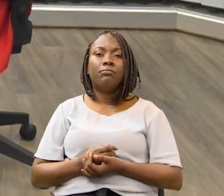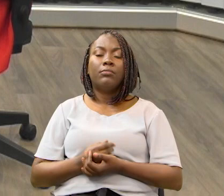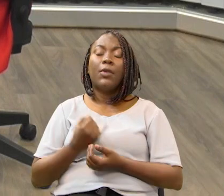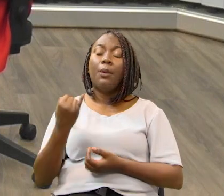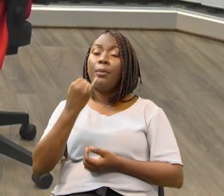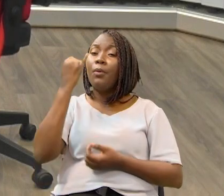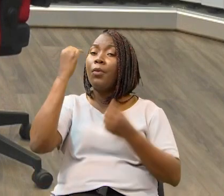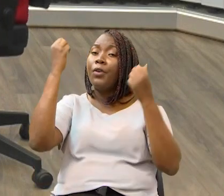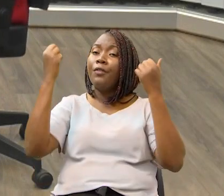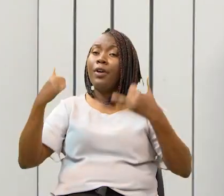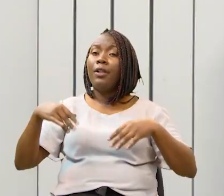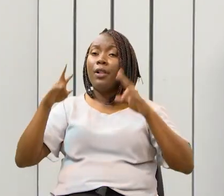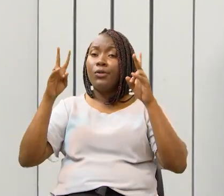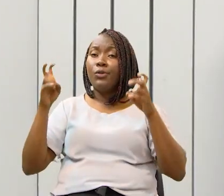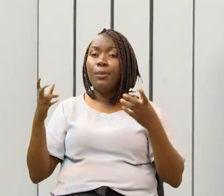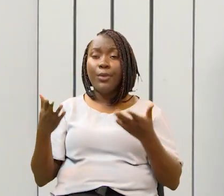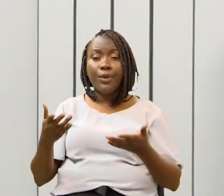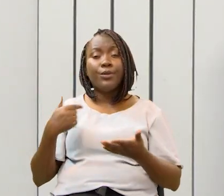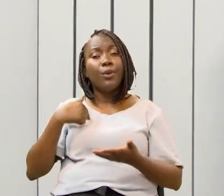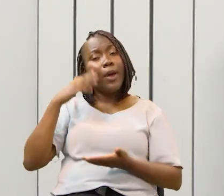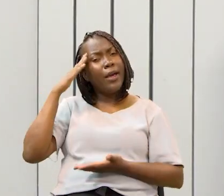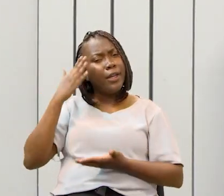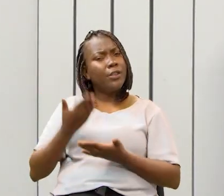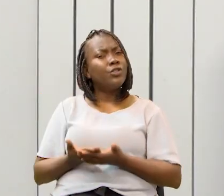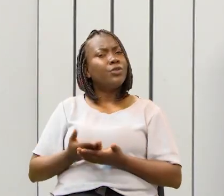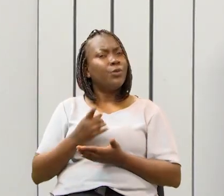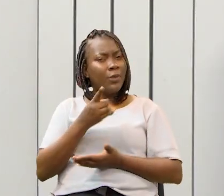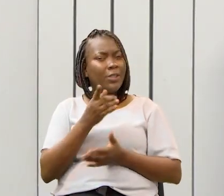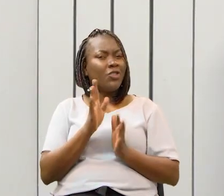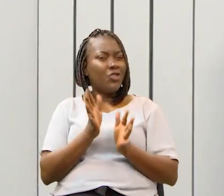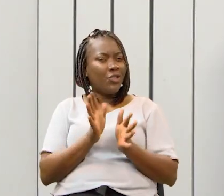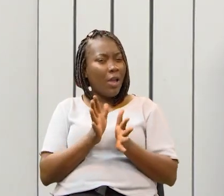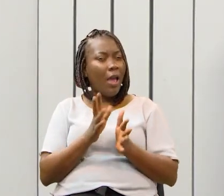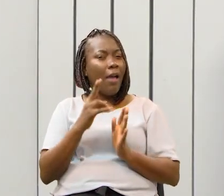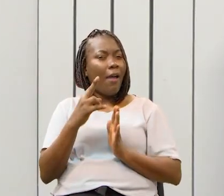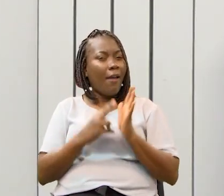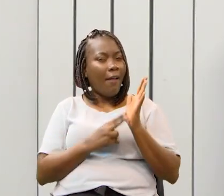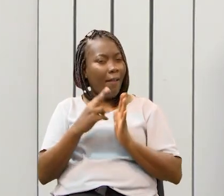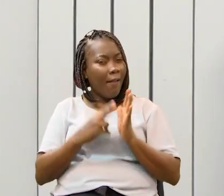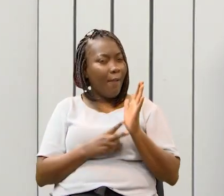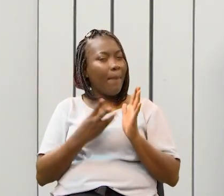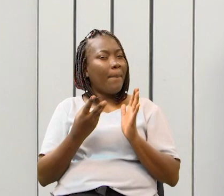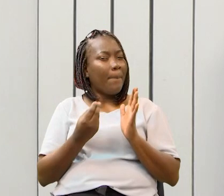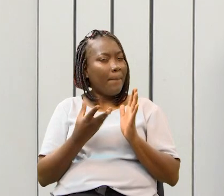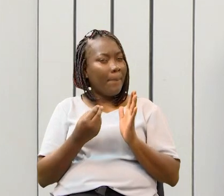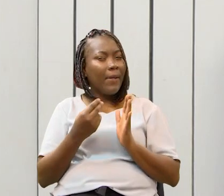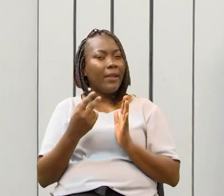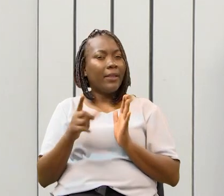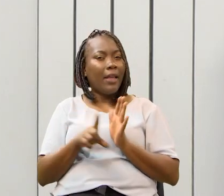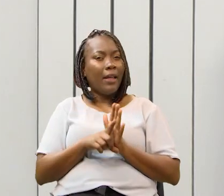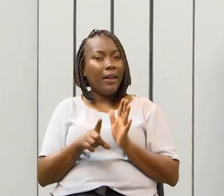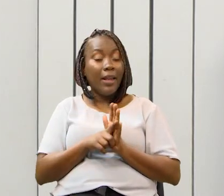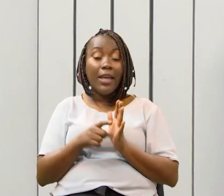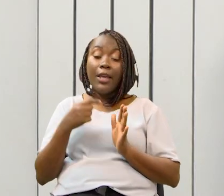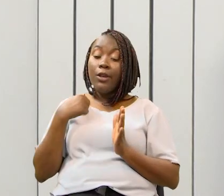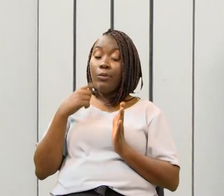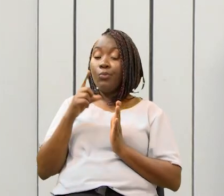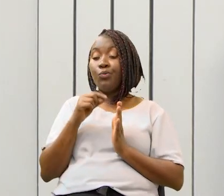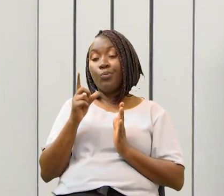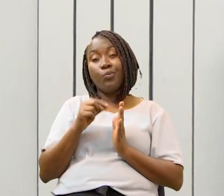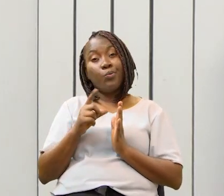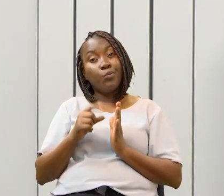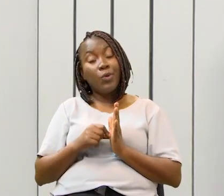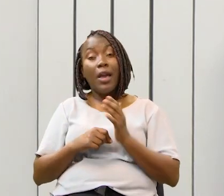né? E acredito que você tenha já dado uma boa lida na lei, eu dei uma pincelada nela. A